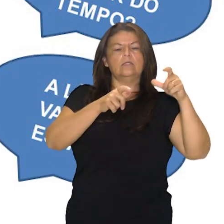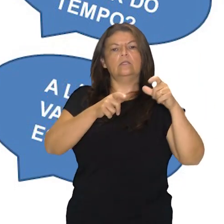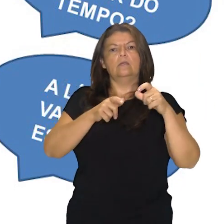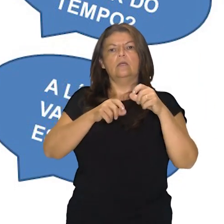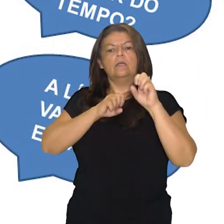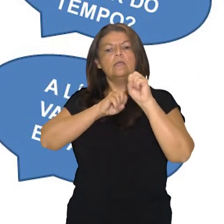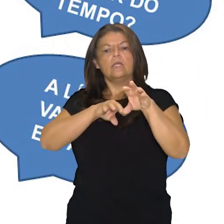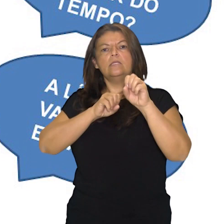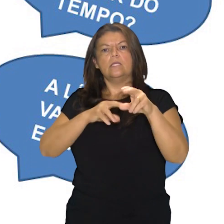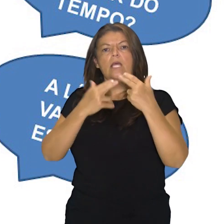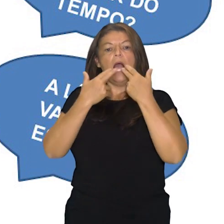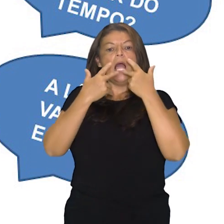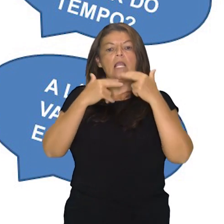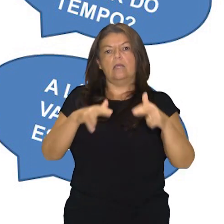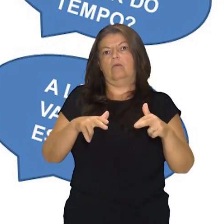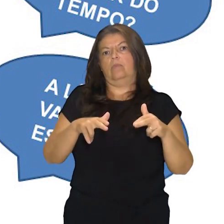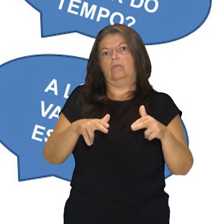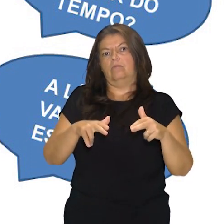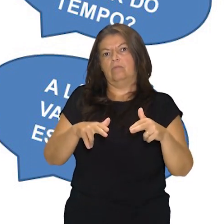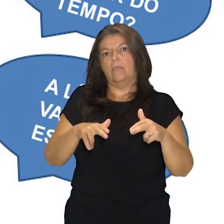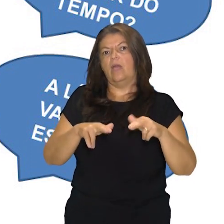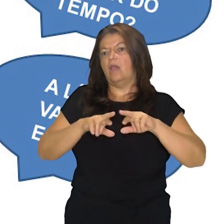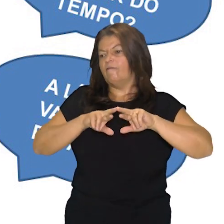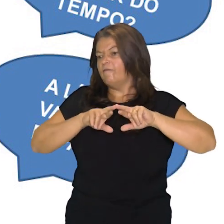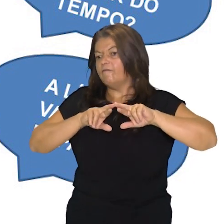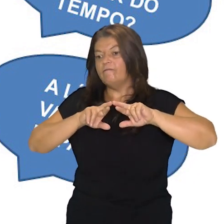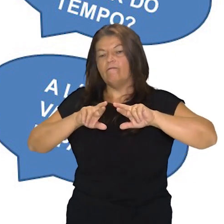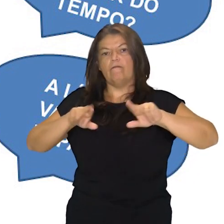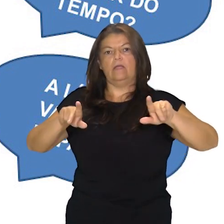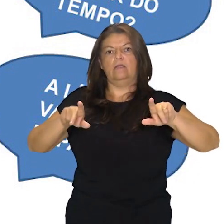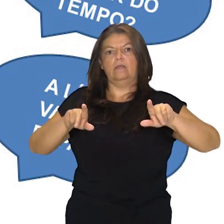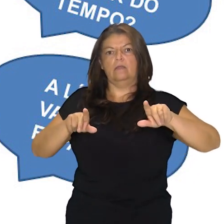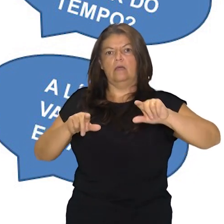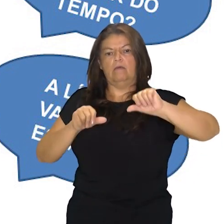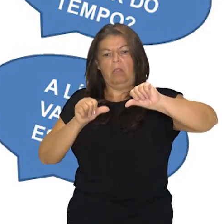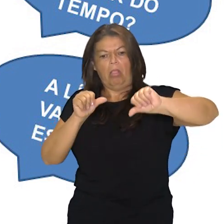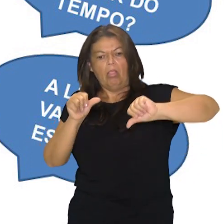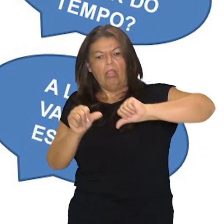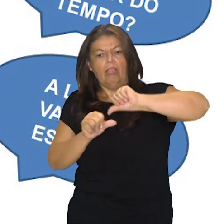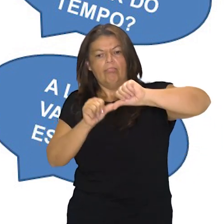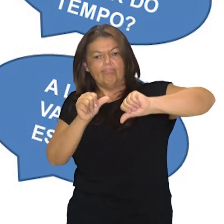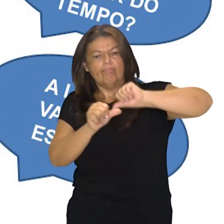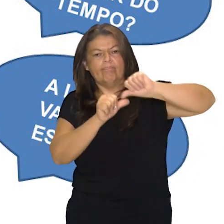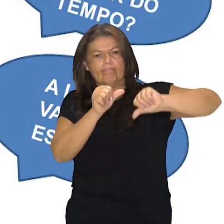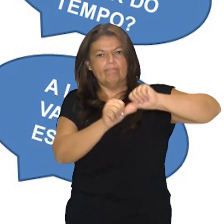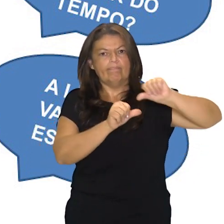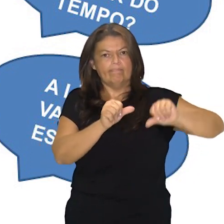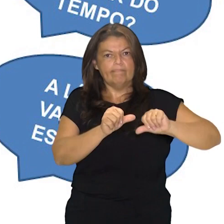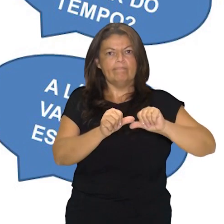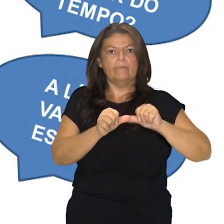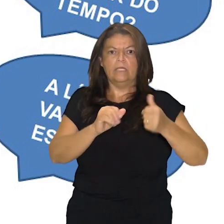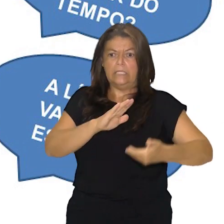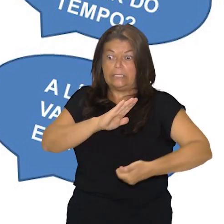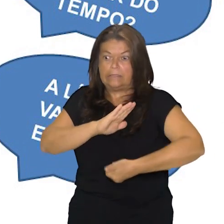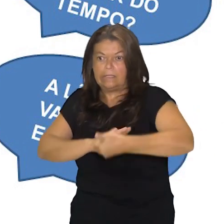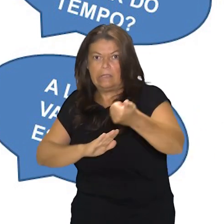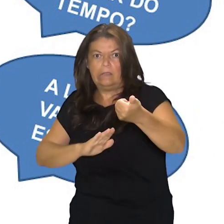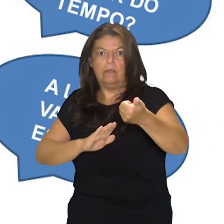eu disse, a língua ela varia no espaço. Se existem diferenças nas normas